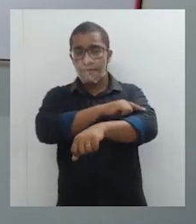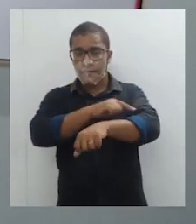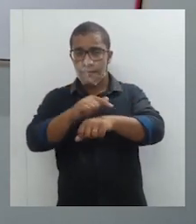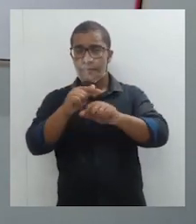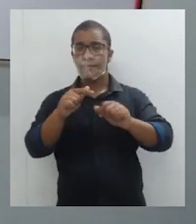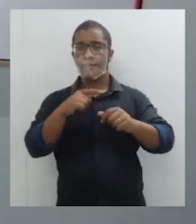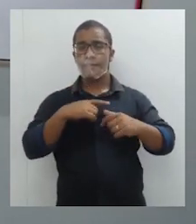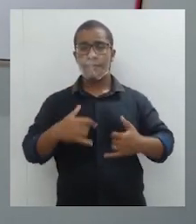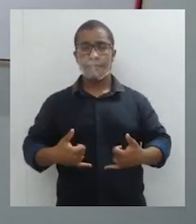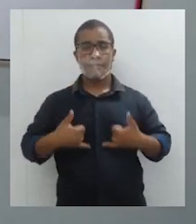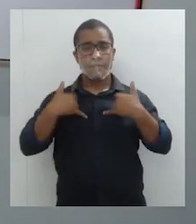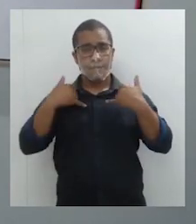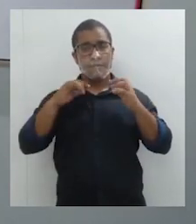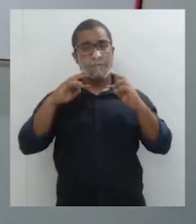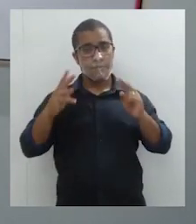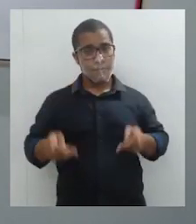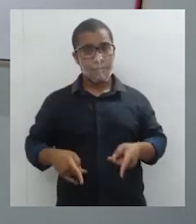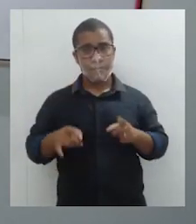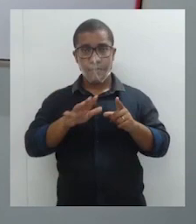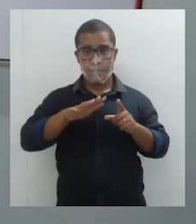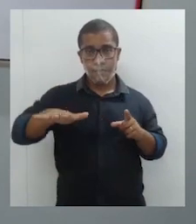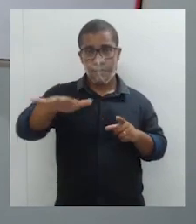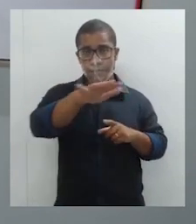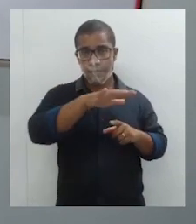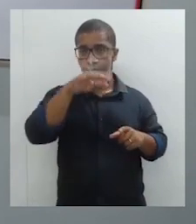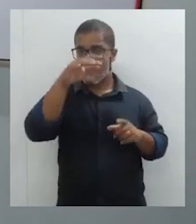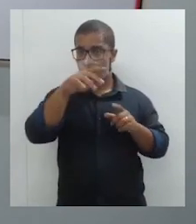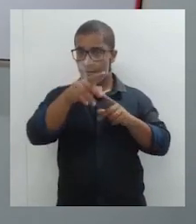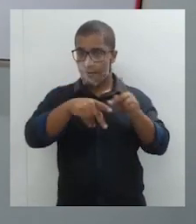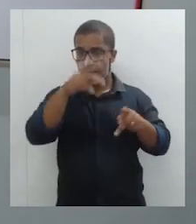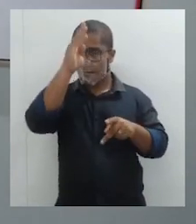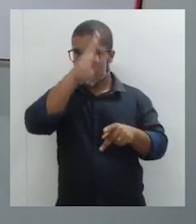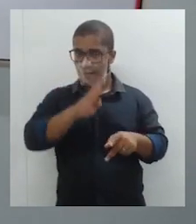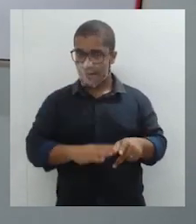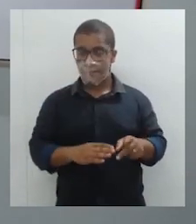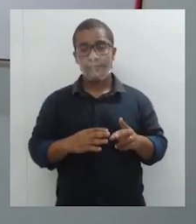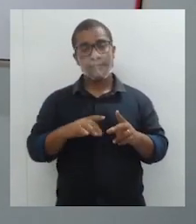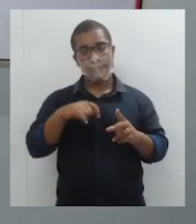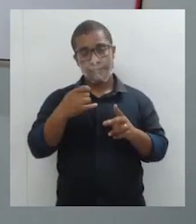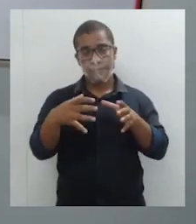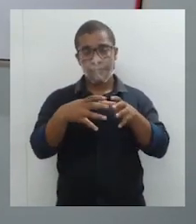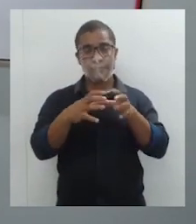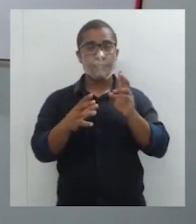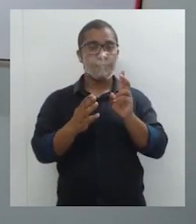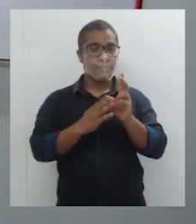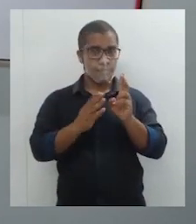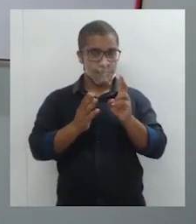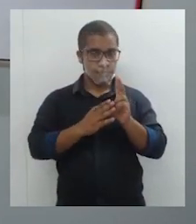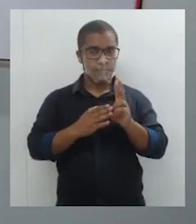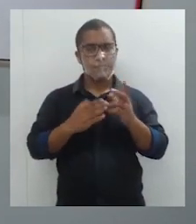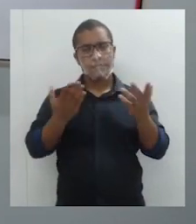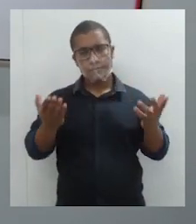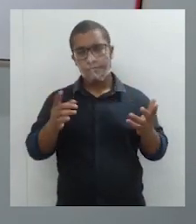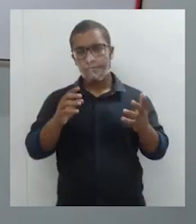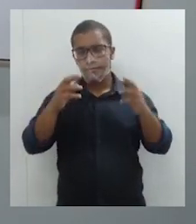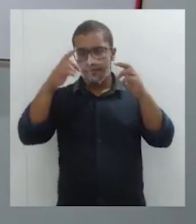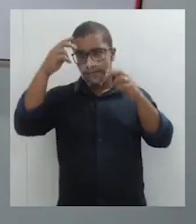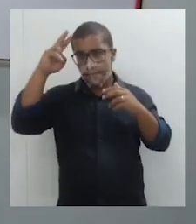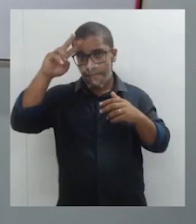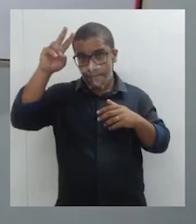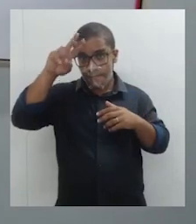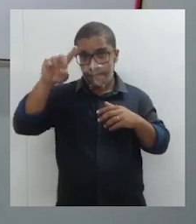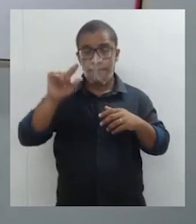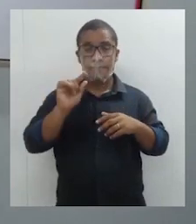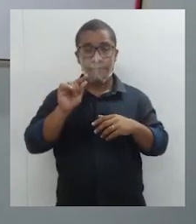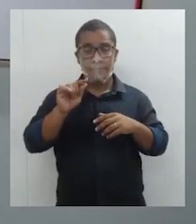dignidade a esses brasileiros que constituem esse grupo então lembrar dessa festa e